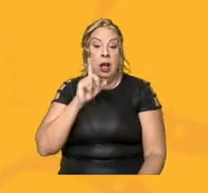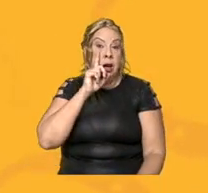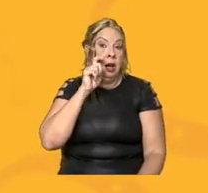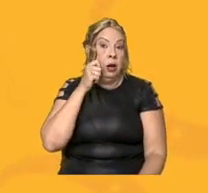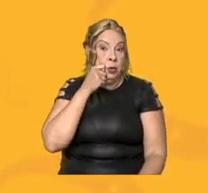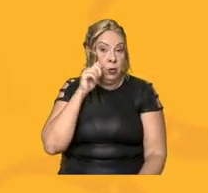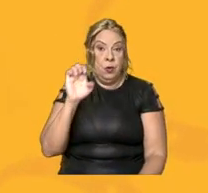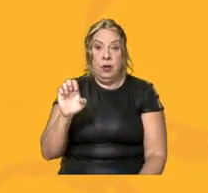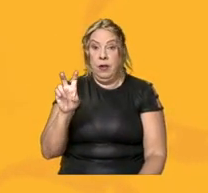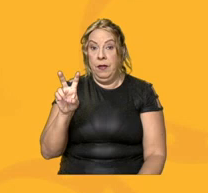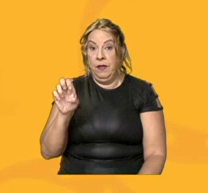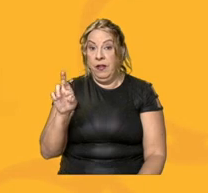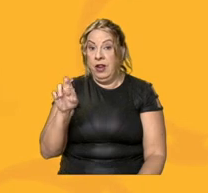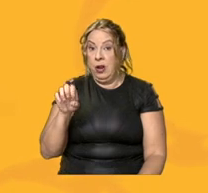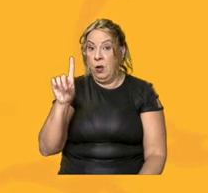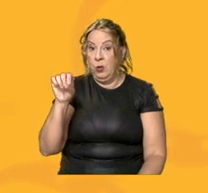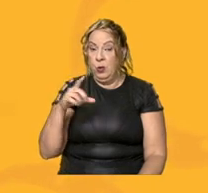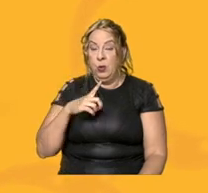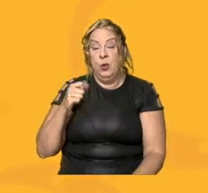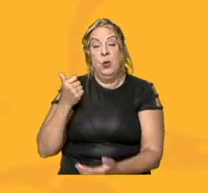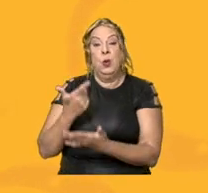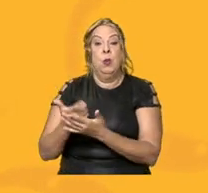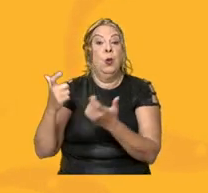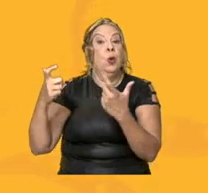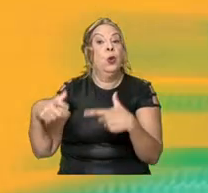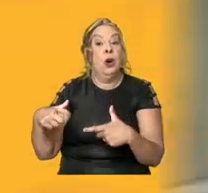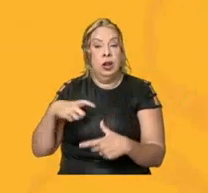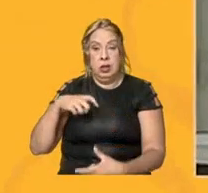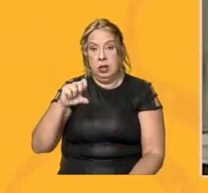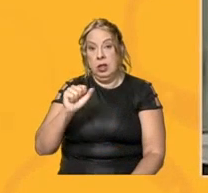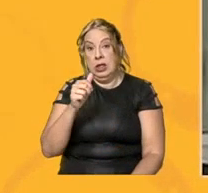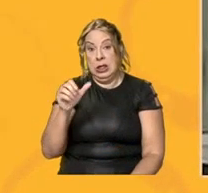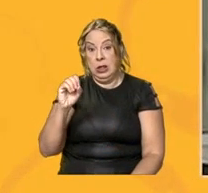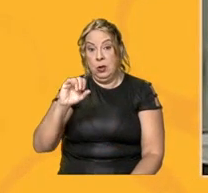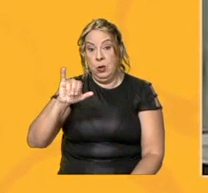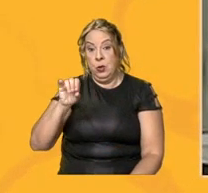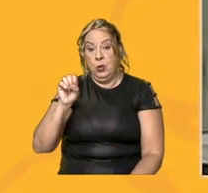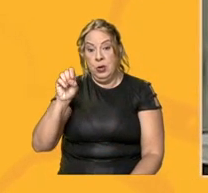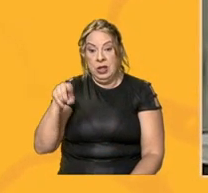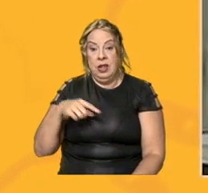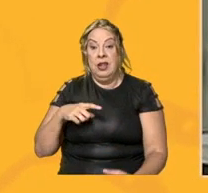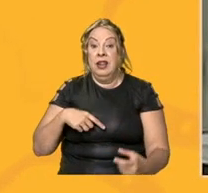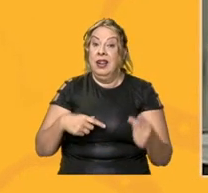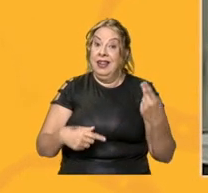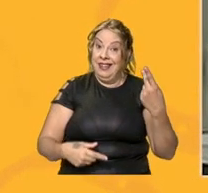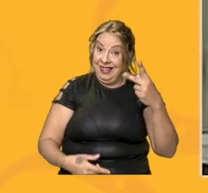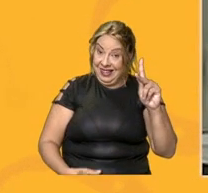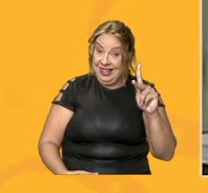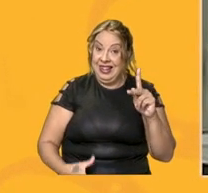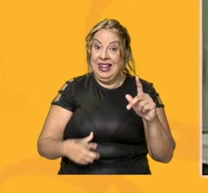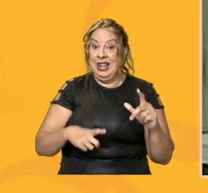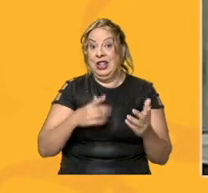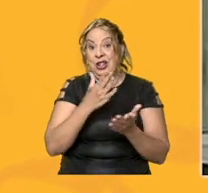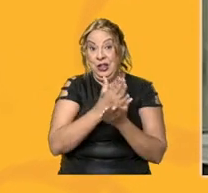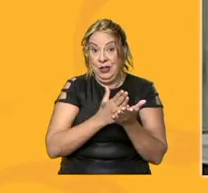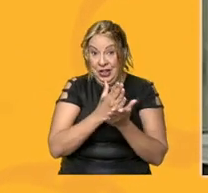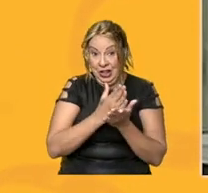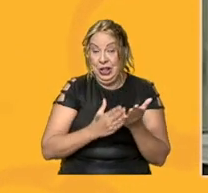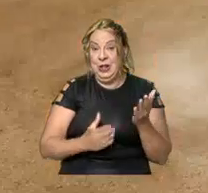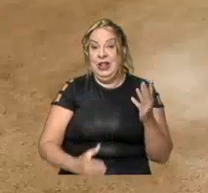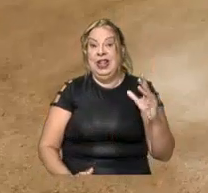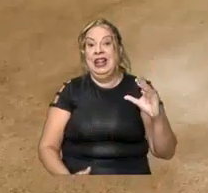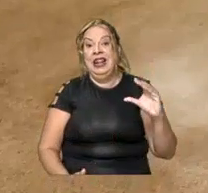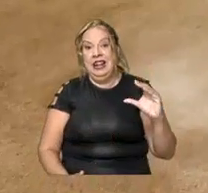Aracaju. Garantiu seu Caju Cap na Regional São José. A Carmen Lúcia de Aracaju também dividiu, olha ela na